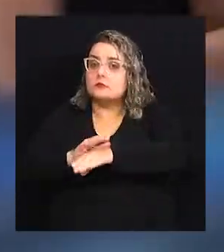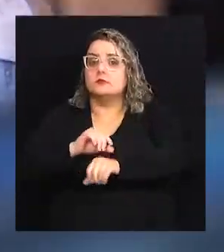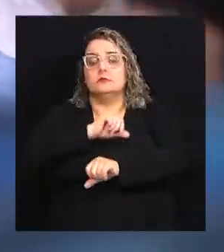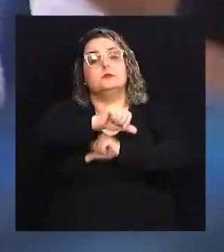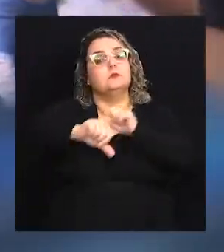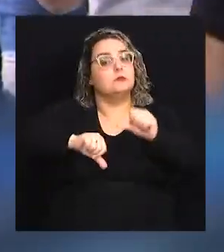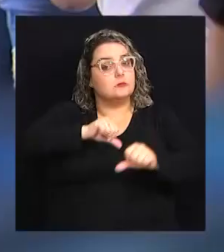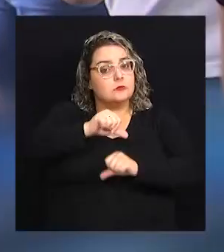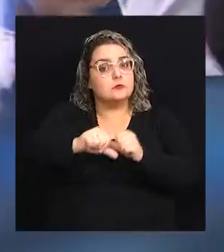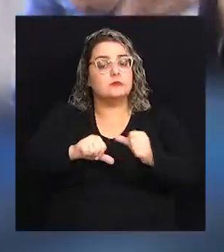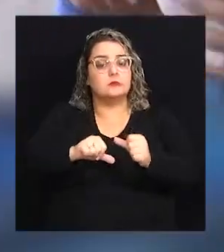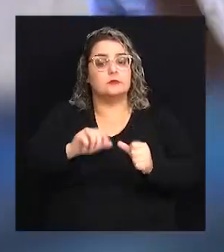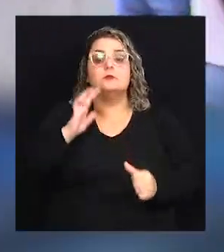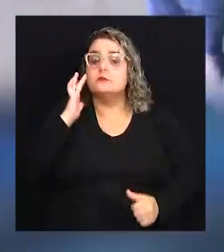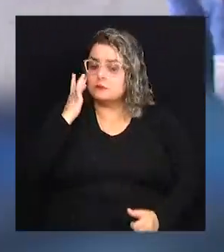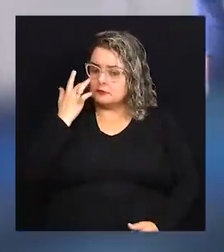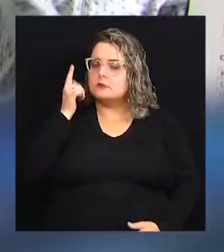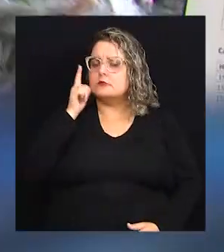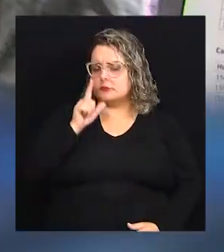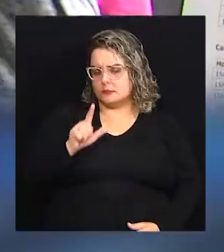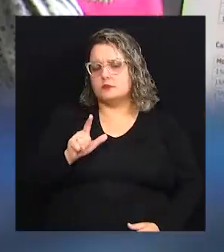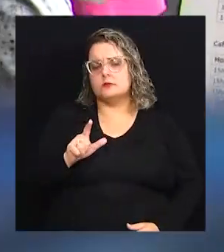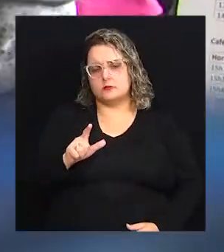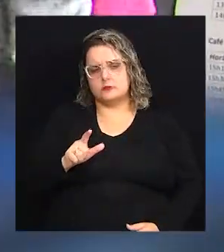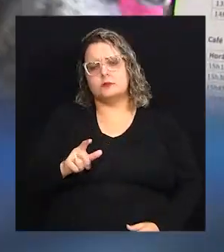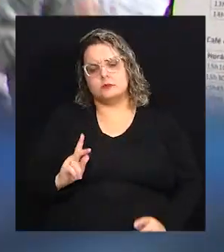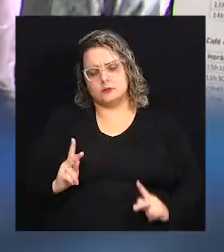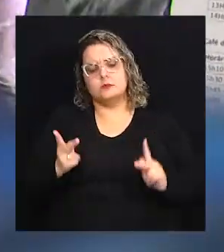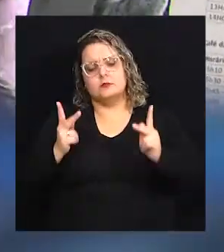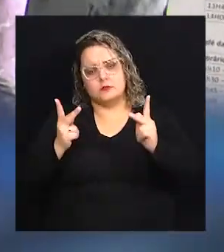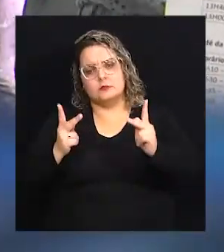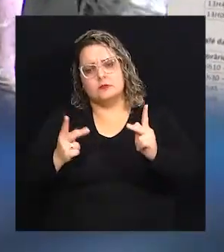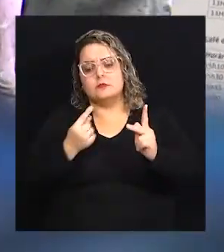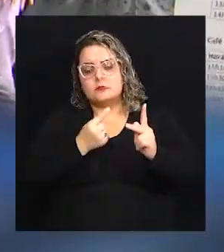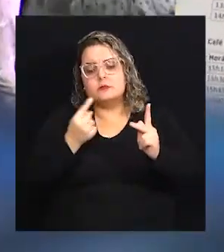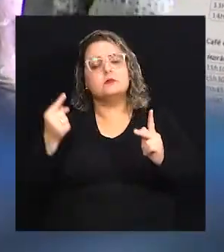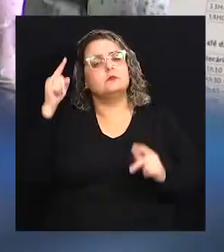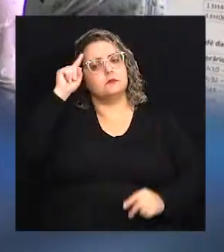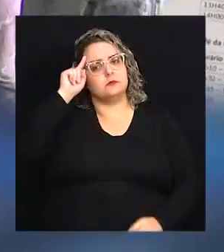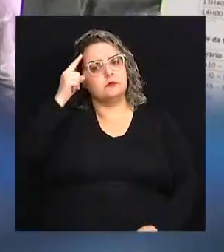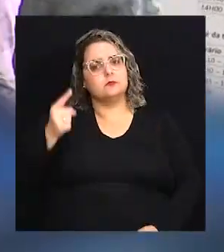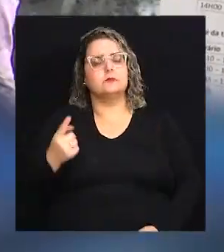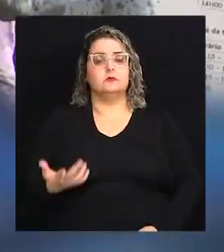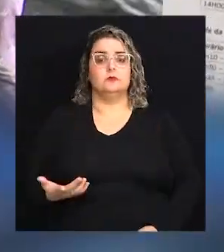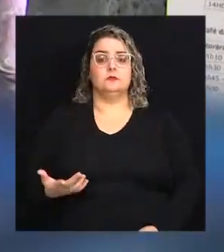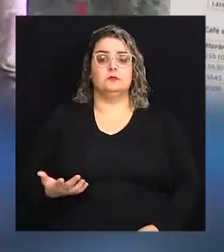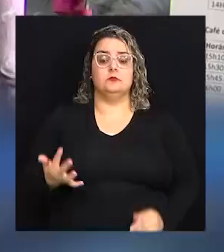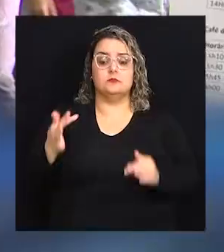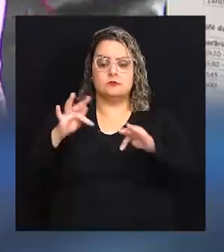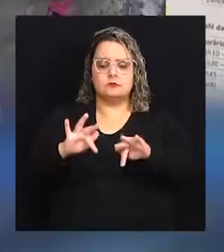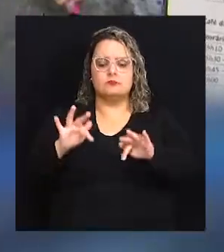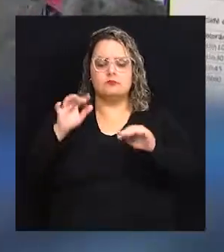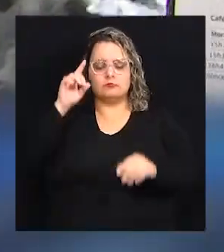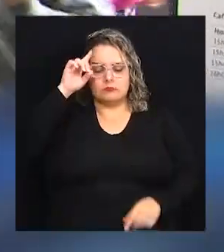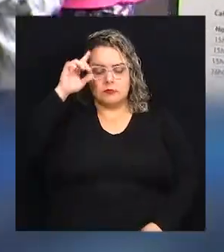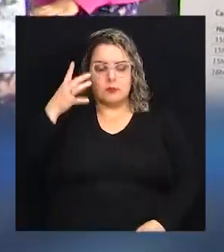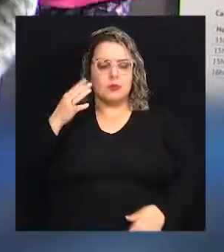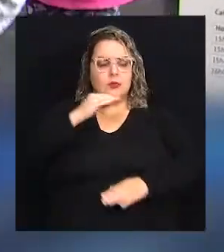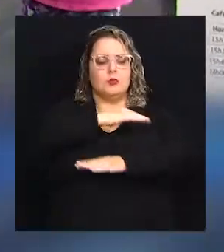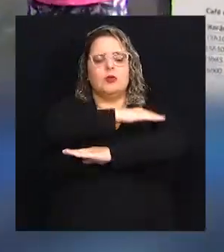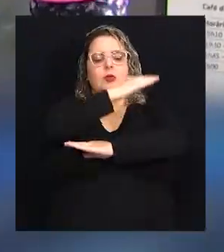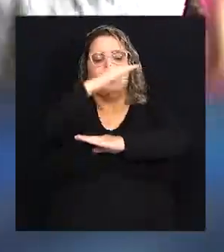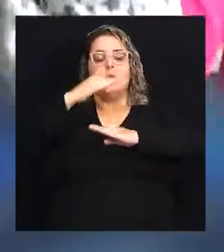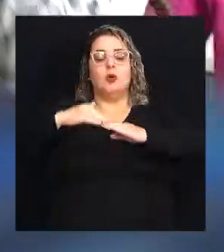ajudar nessa transformação, eu acho que a gente consegue matar esse leão por dia. E a gente, quando chegou no final do dia, nós percebemos